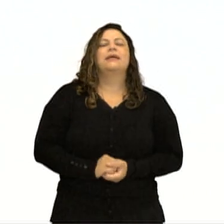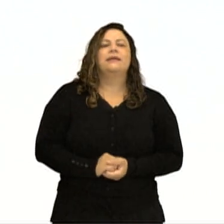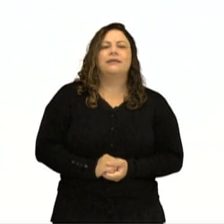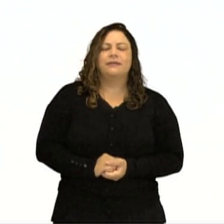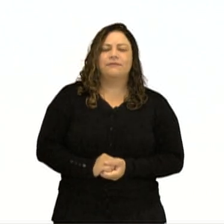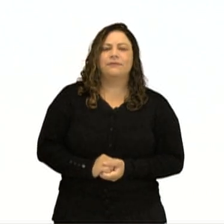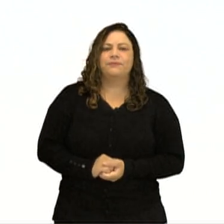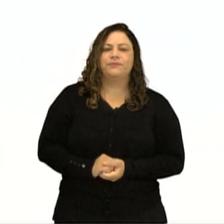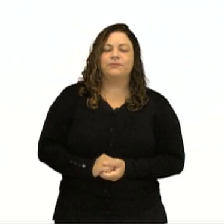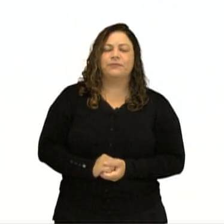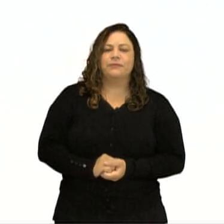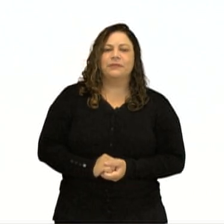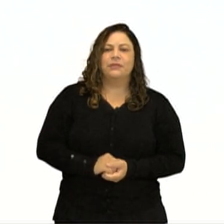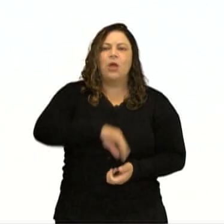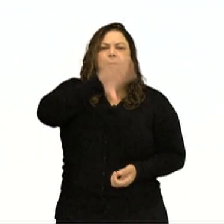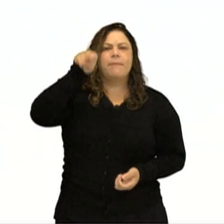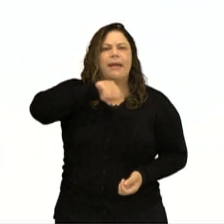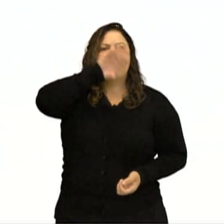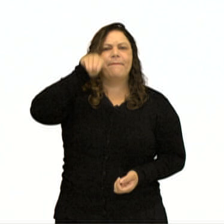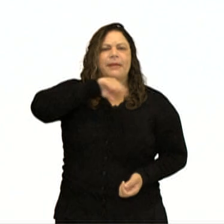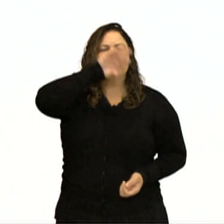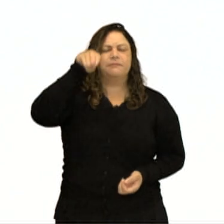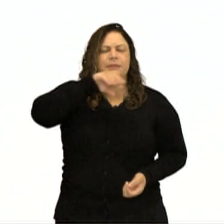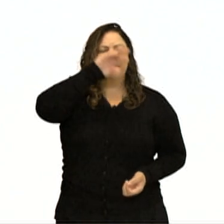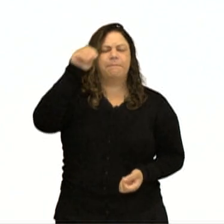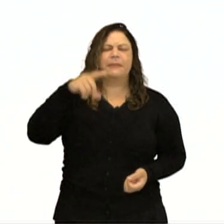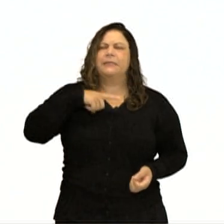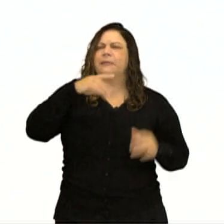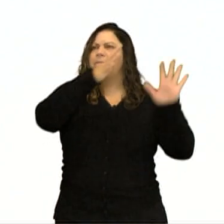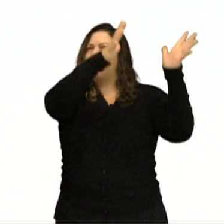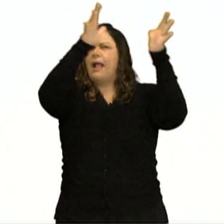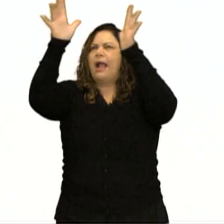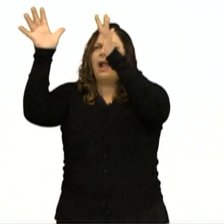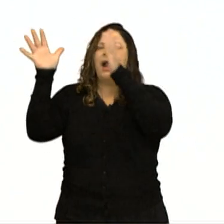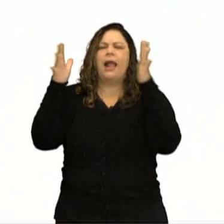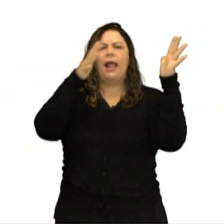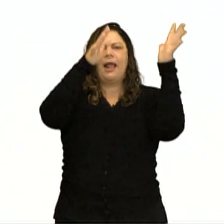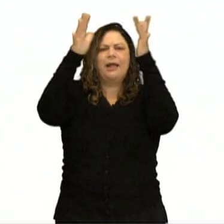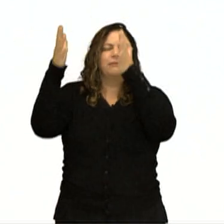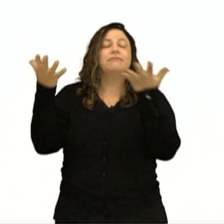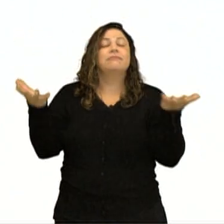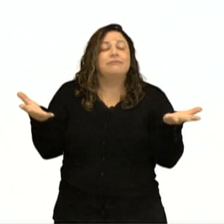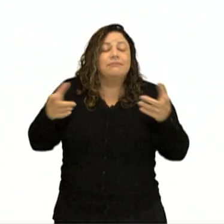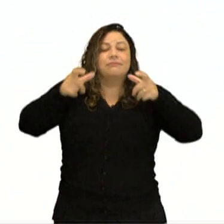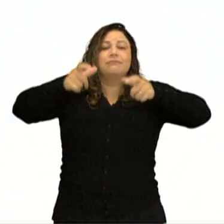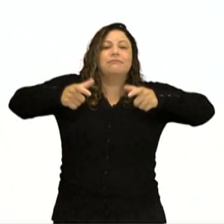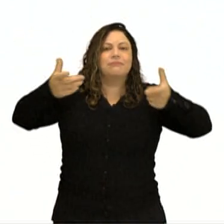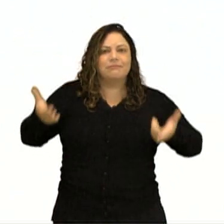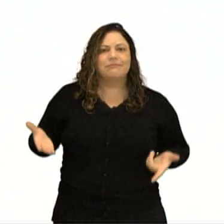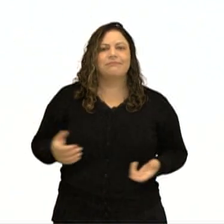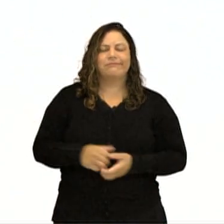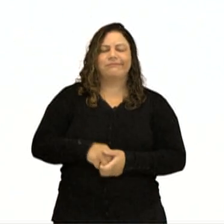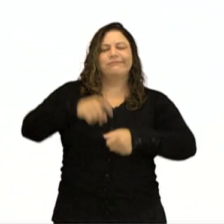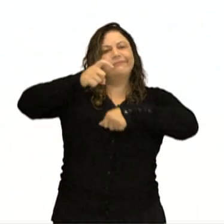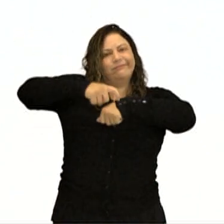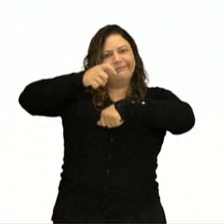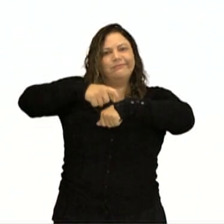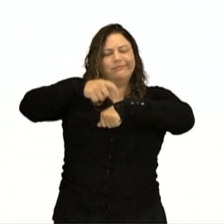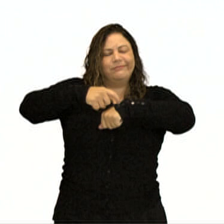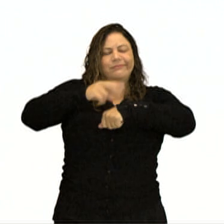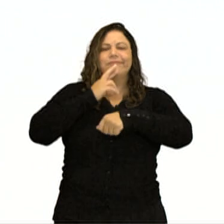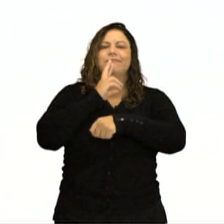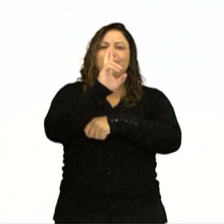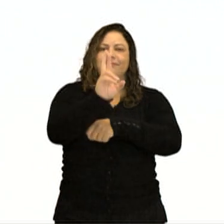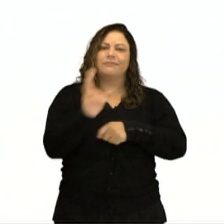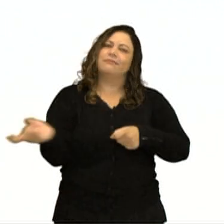o discurso do deputado. Houve palmas, plenário, plateia, ok? Então, um minutinho, um tempinho para vocês